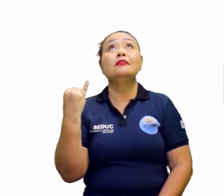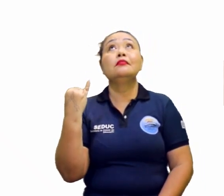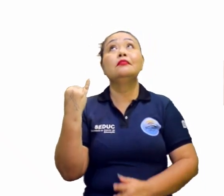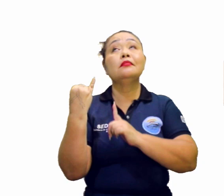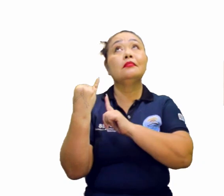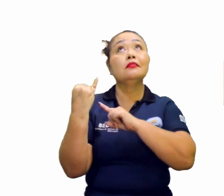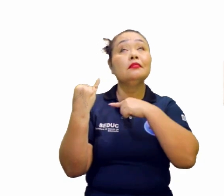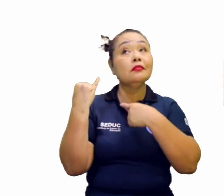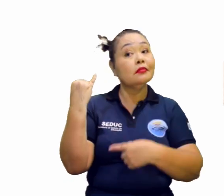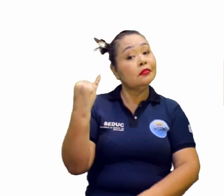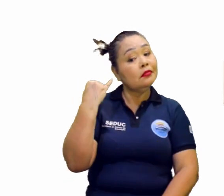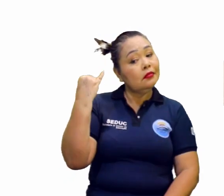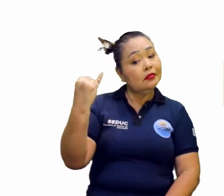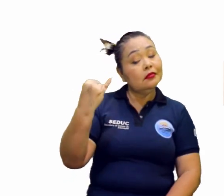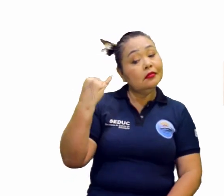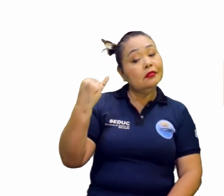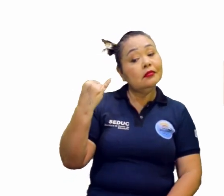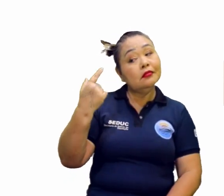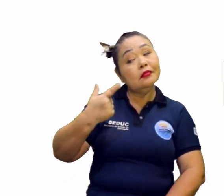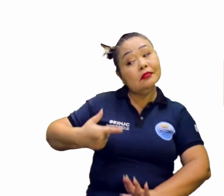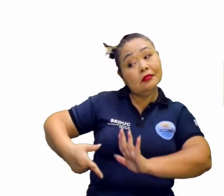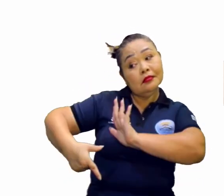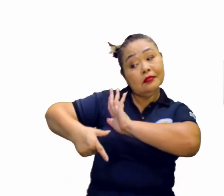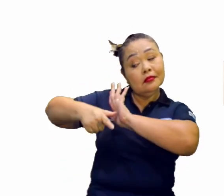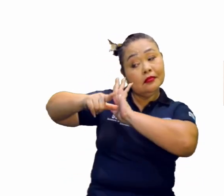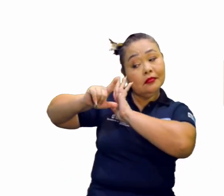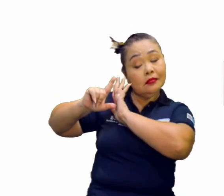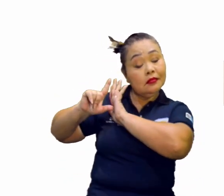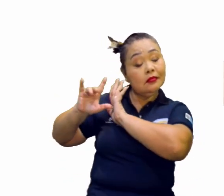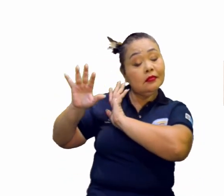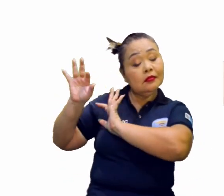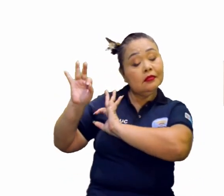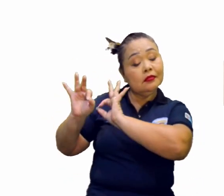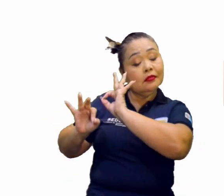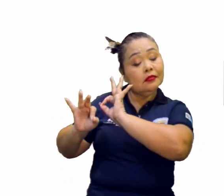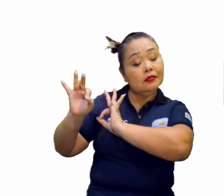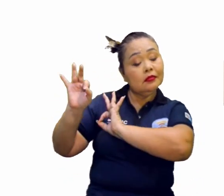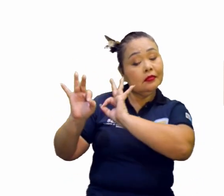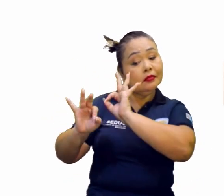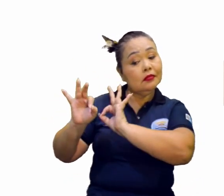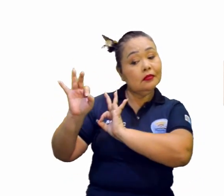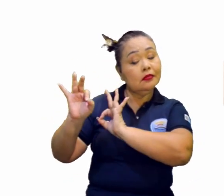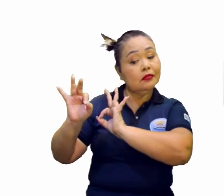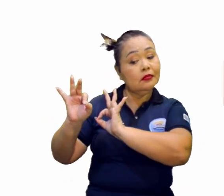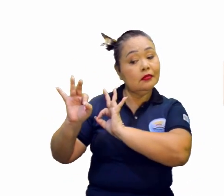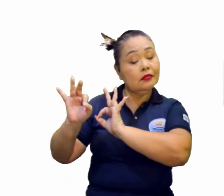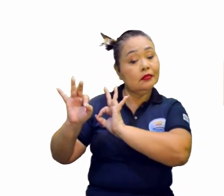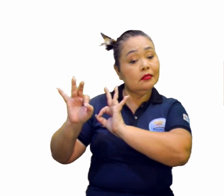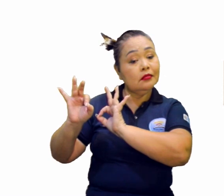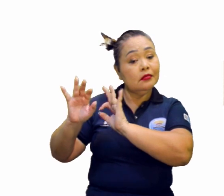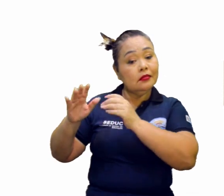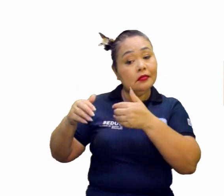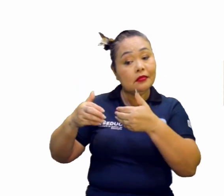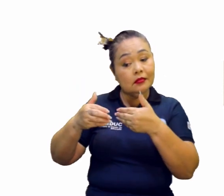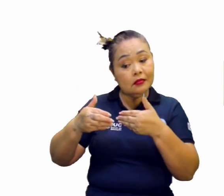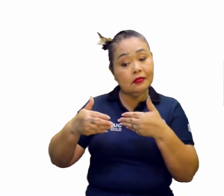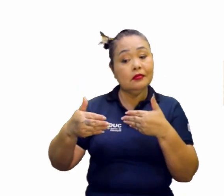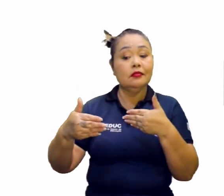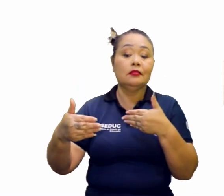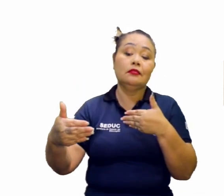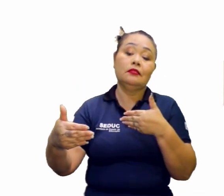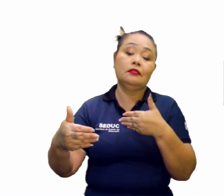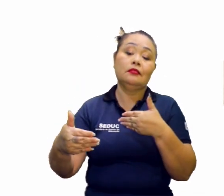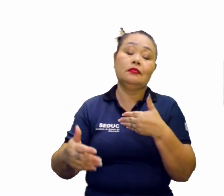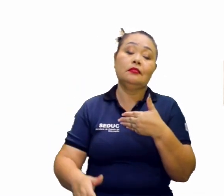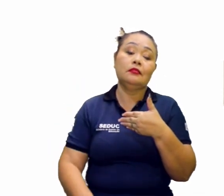de no seu planejamento, né, a parte inicial, depois que